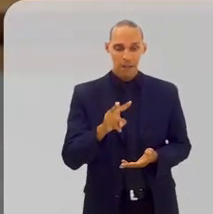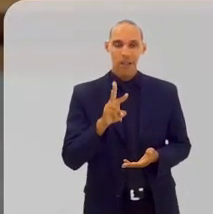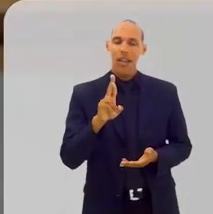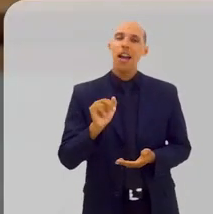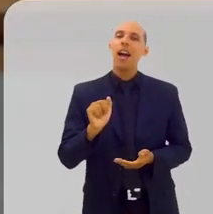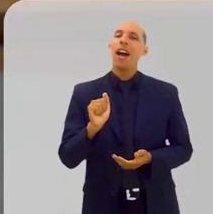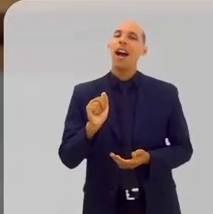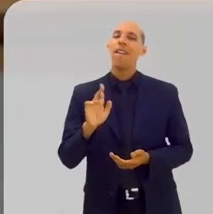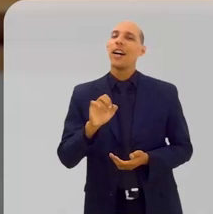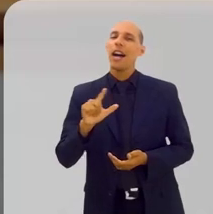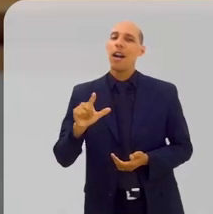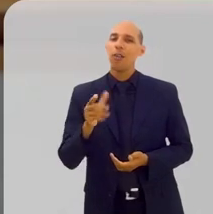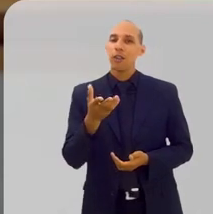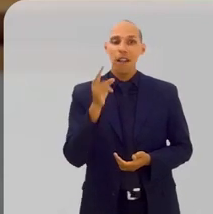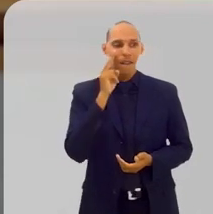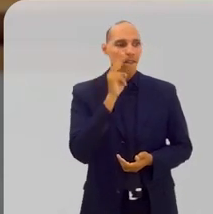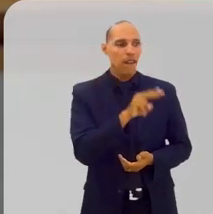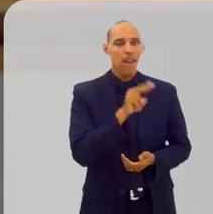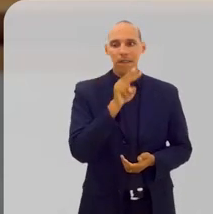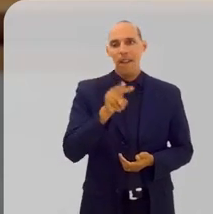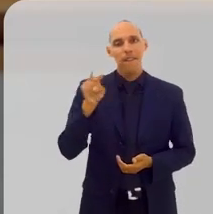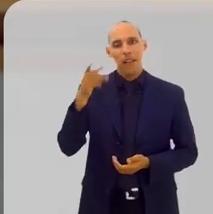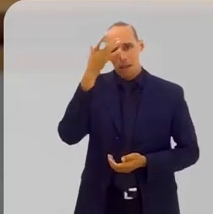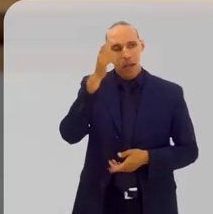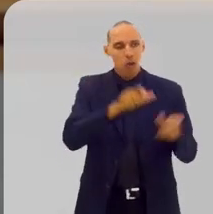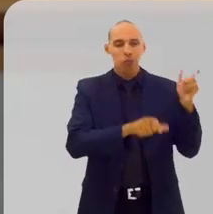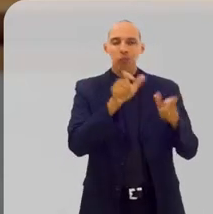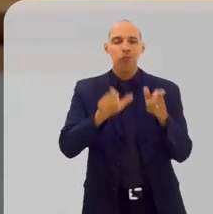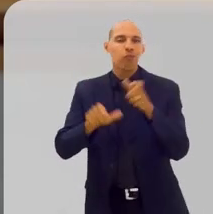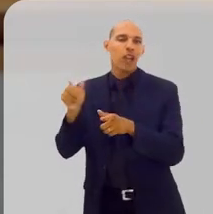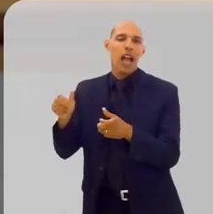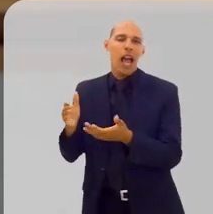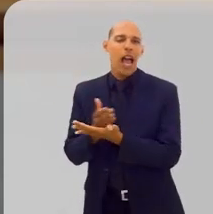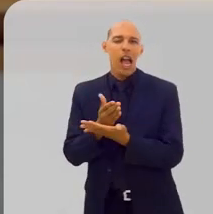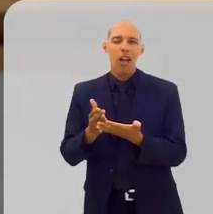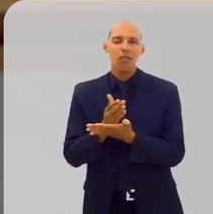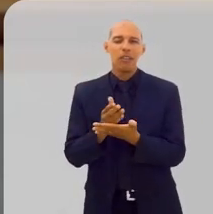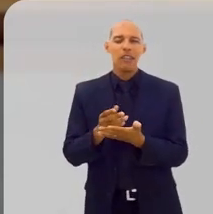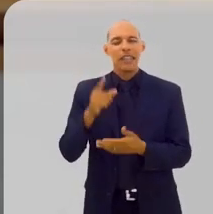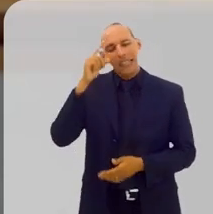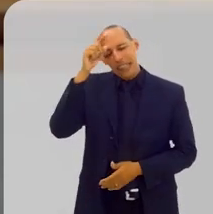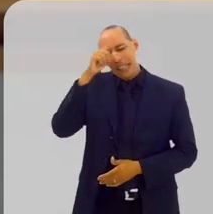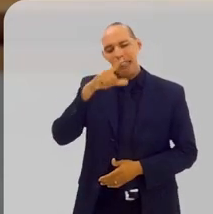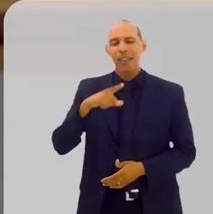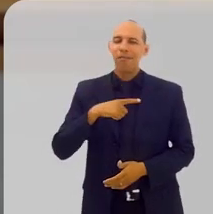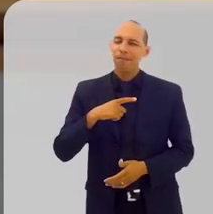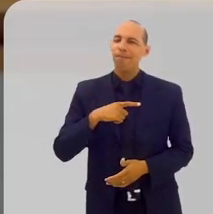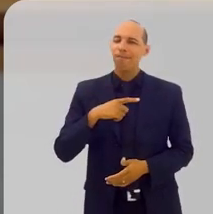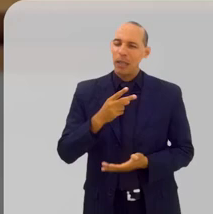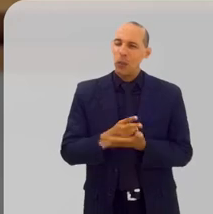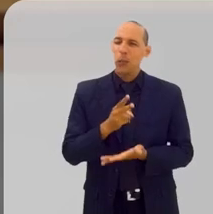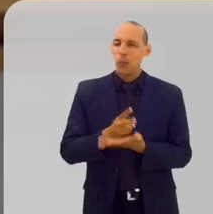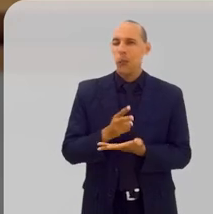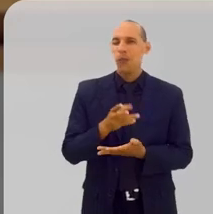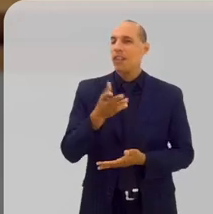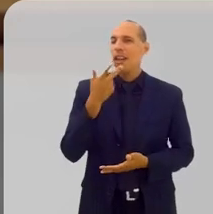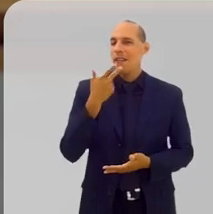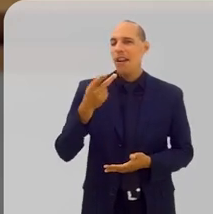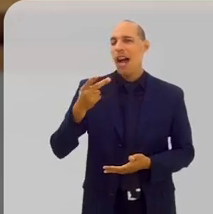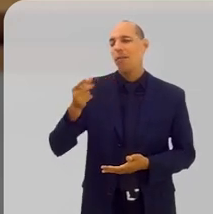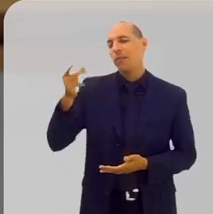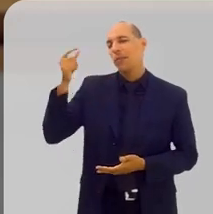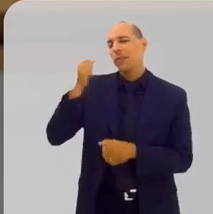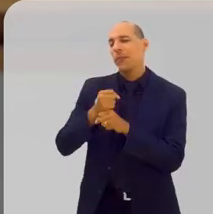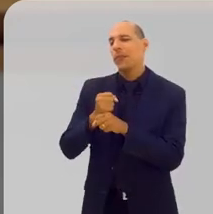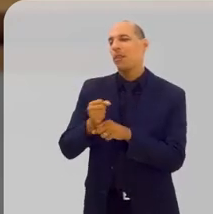Rafael pessoas que ainda tem essa dificuldade quer dizer isso tá falando aí